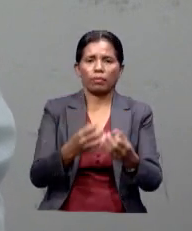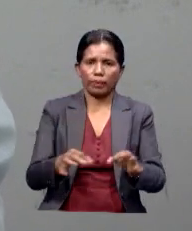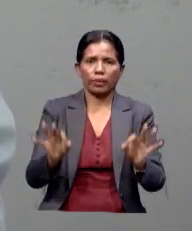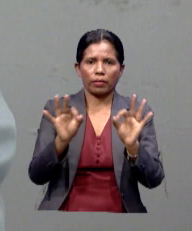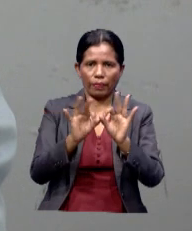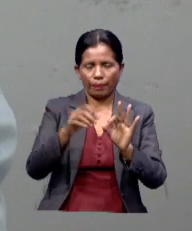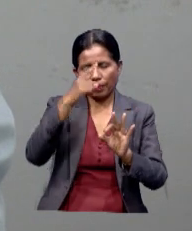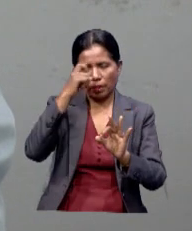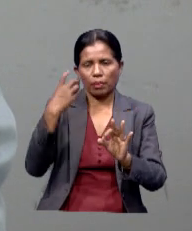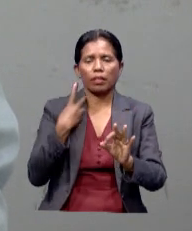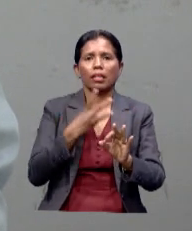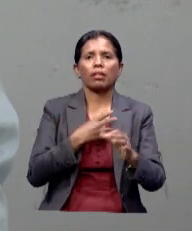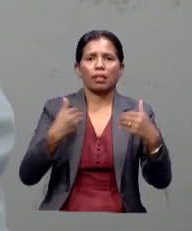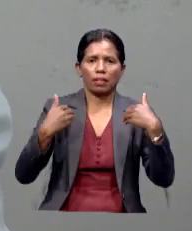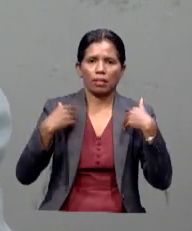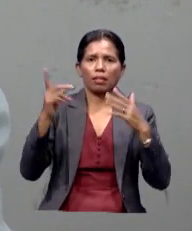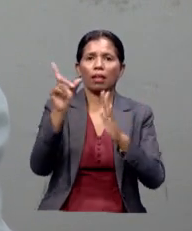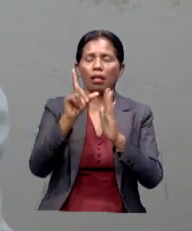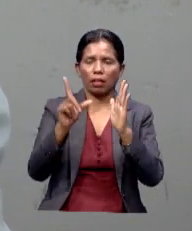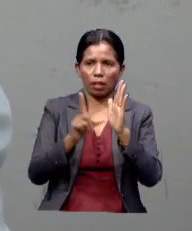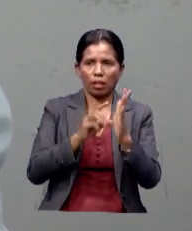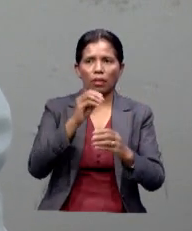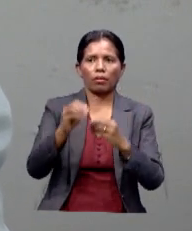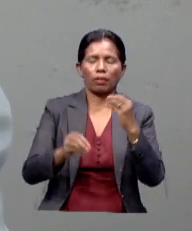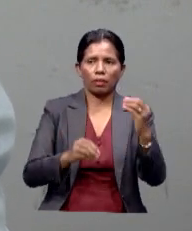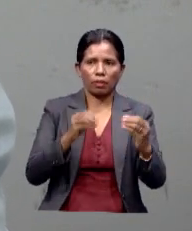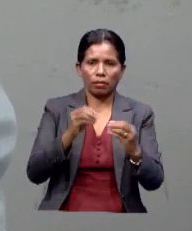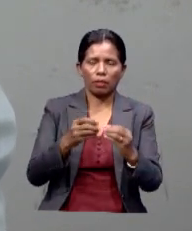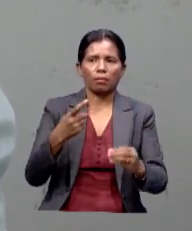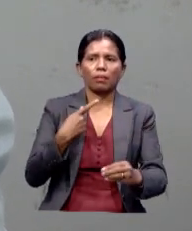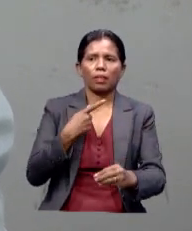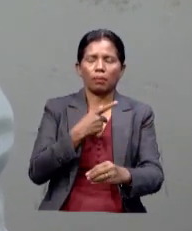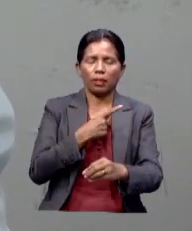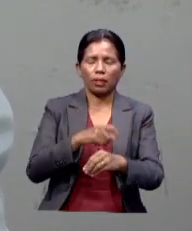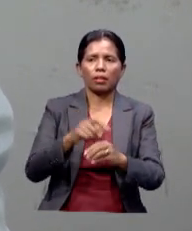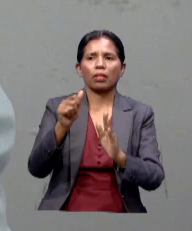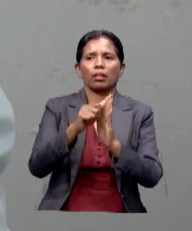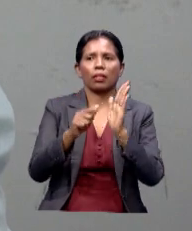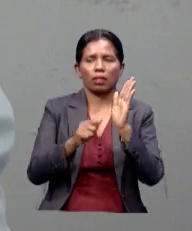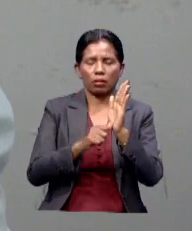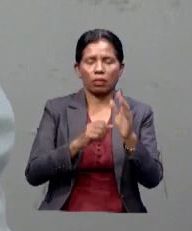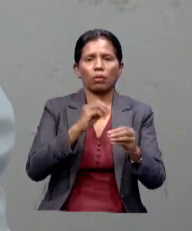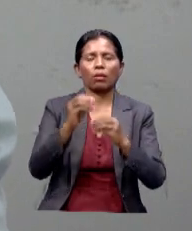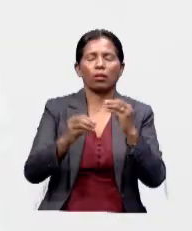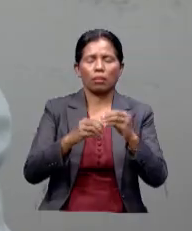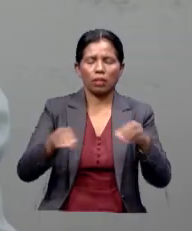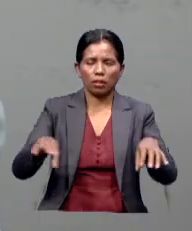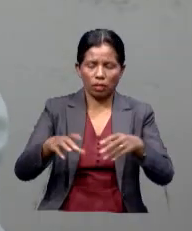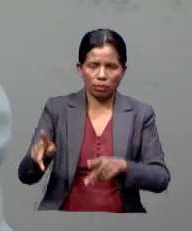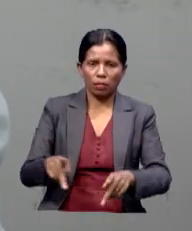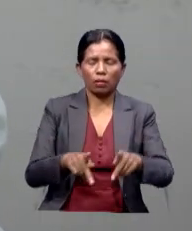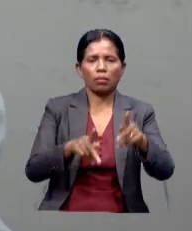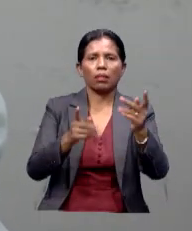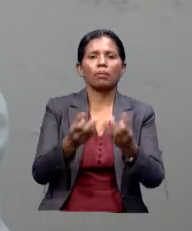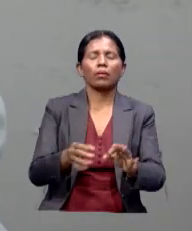ite iha lei balu kona ba greve nian parlamento iha artigo ida cita kona ba serviço público essencial maybe